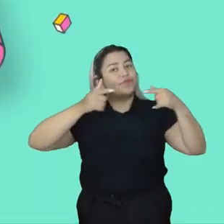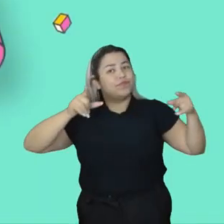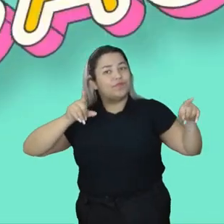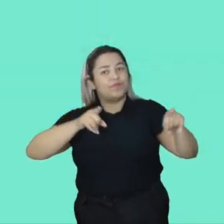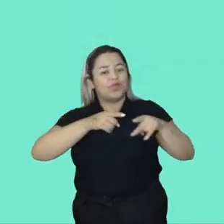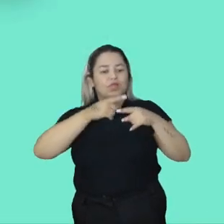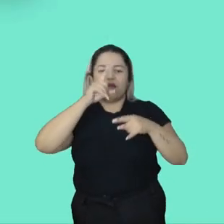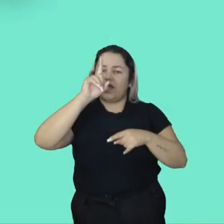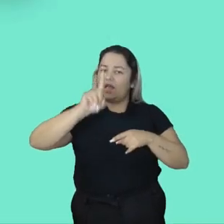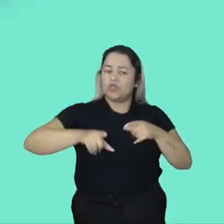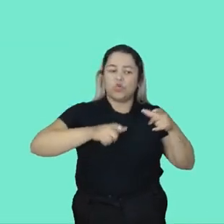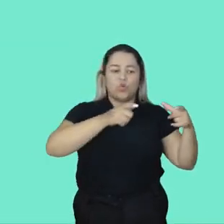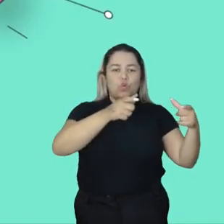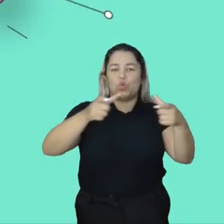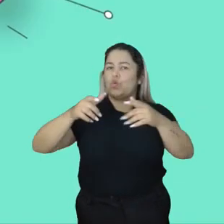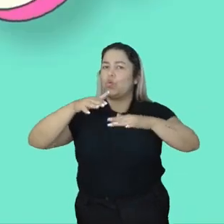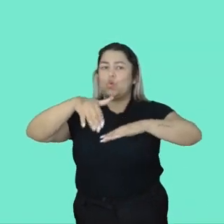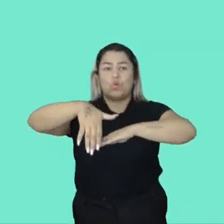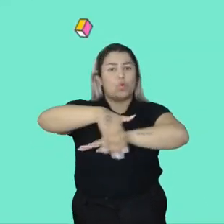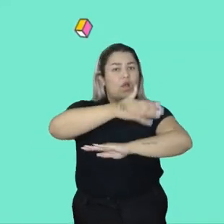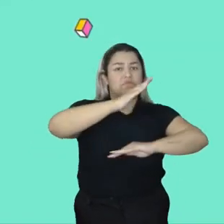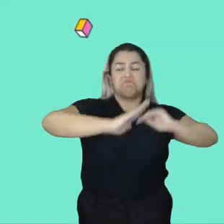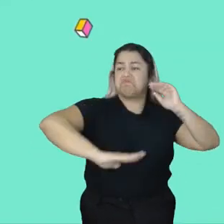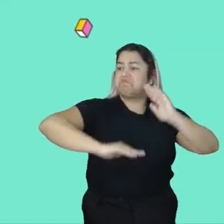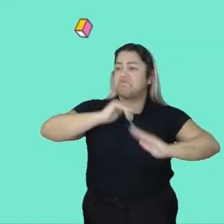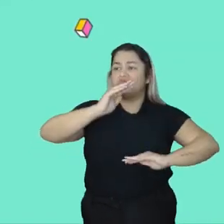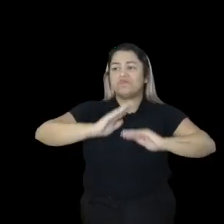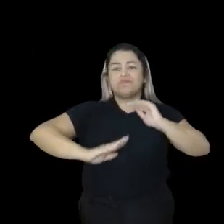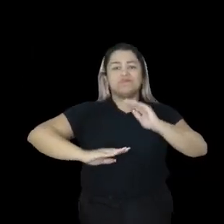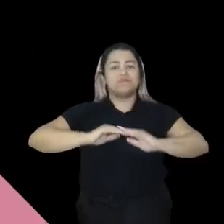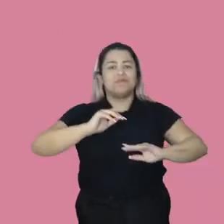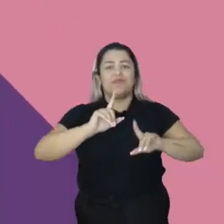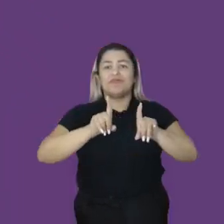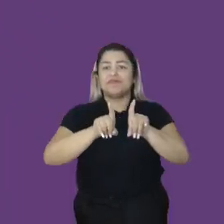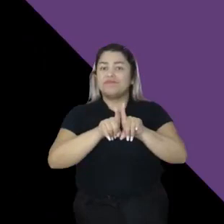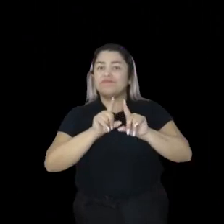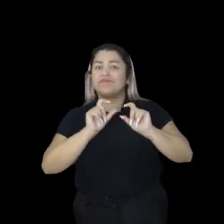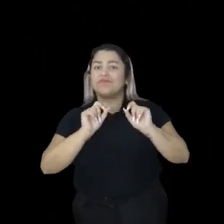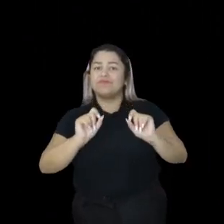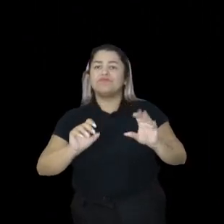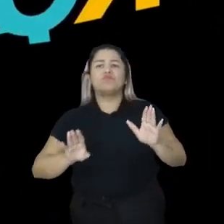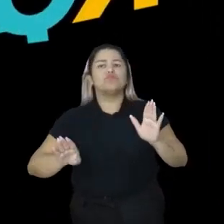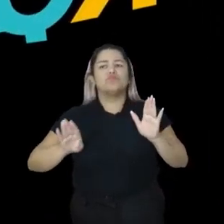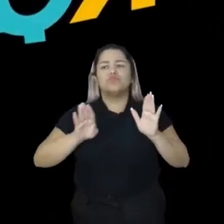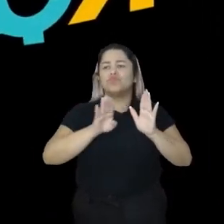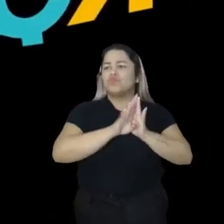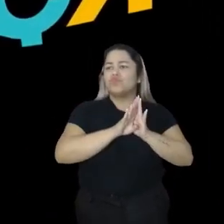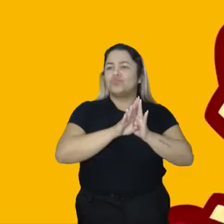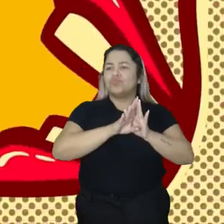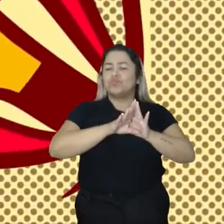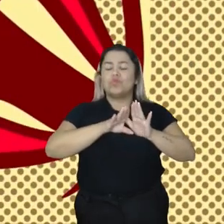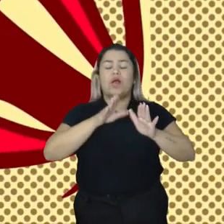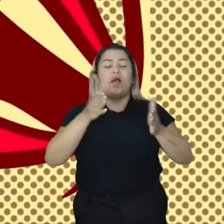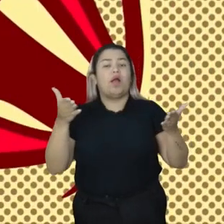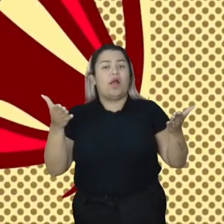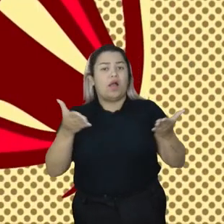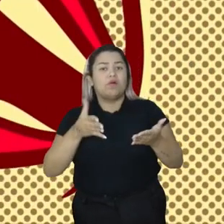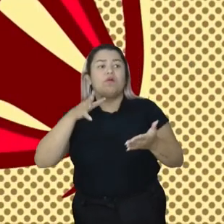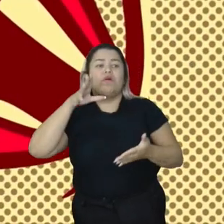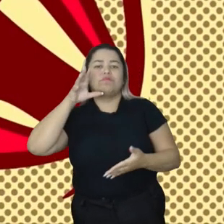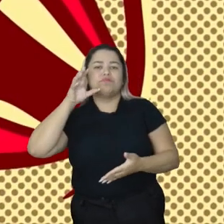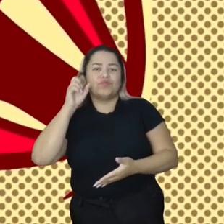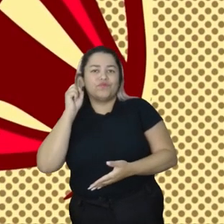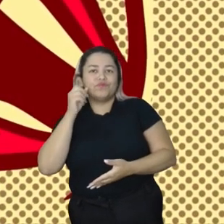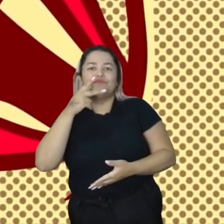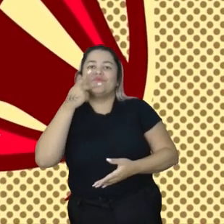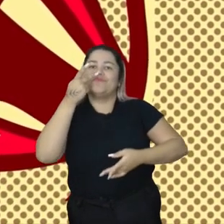Seja em casa, no campo, na rua ou na praça. Chega de mordaça,